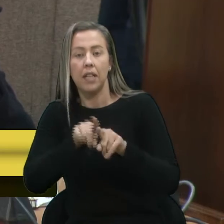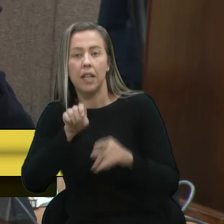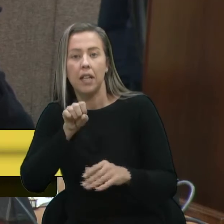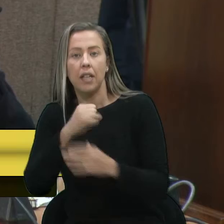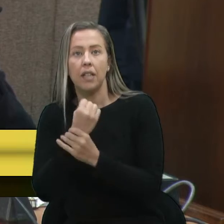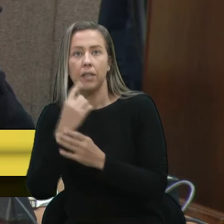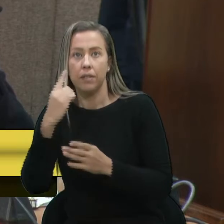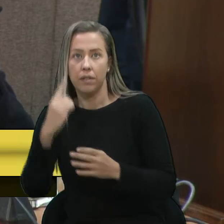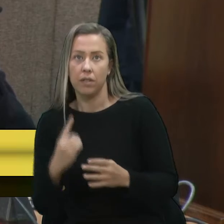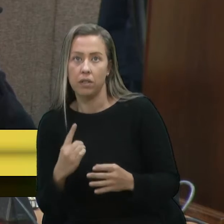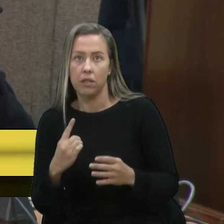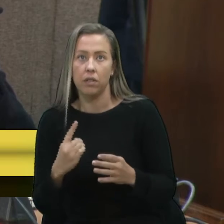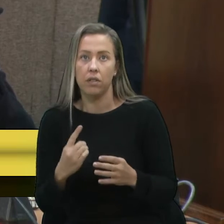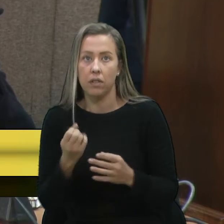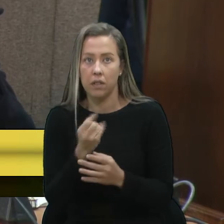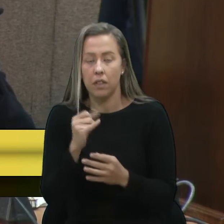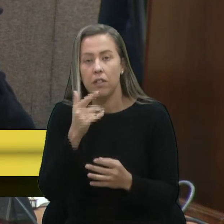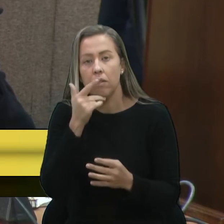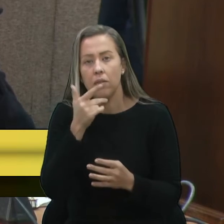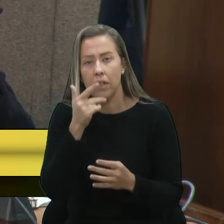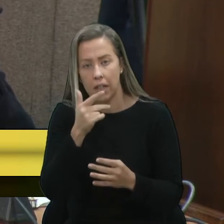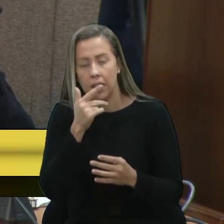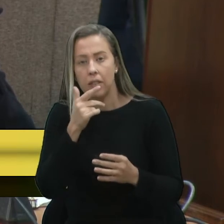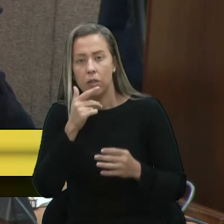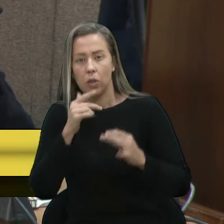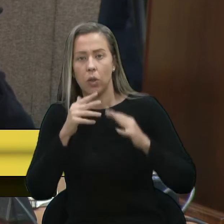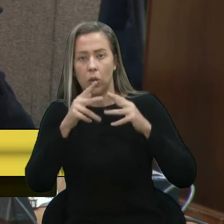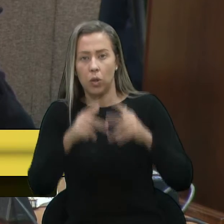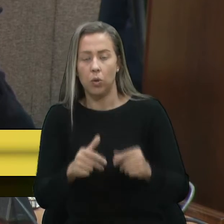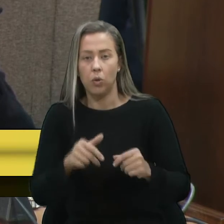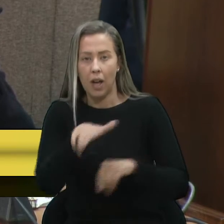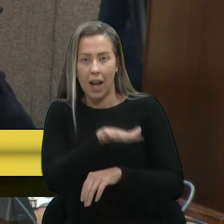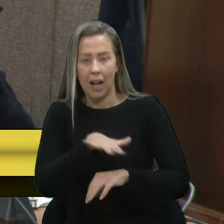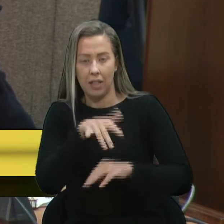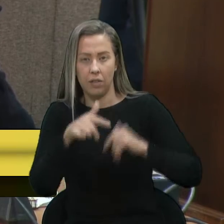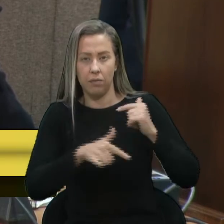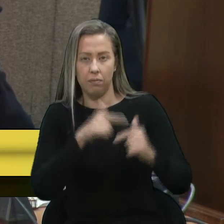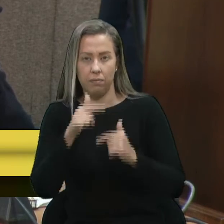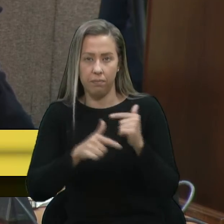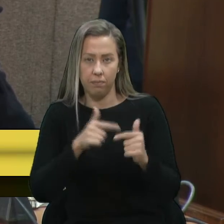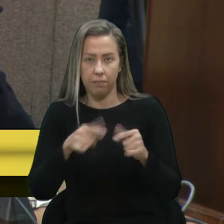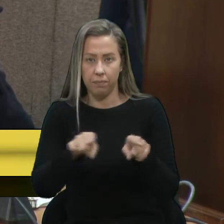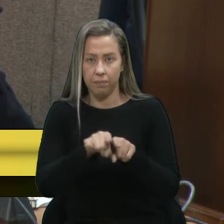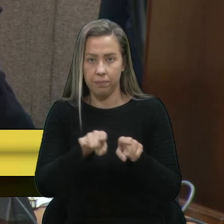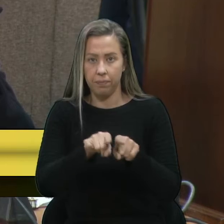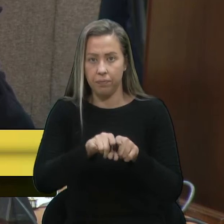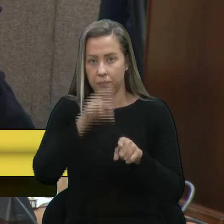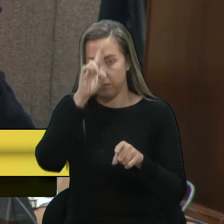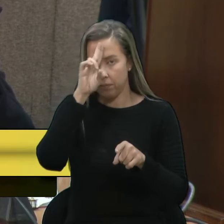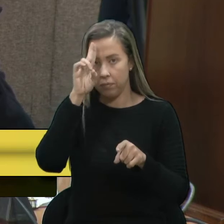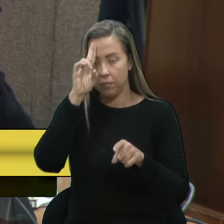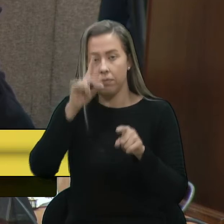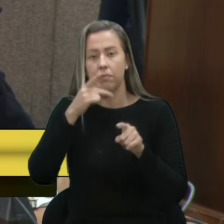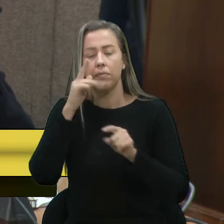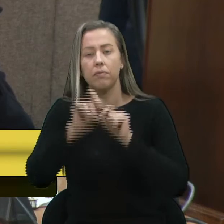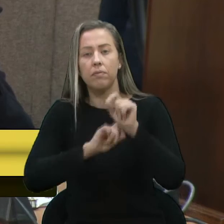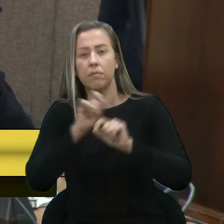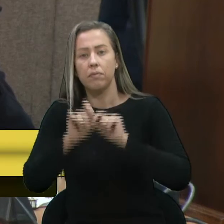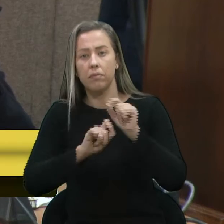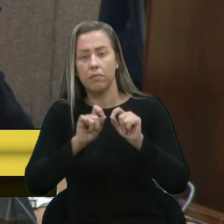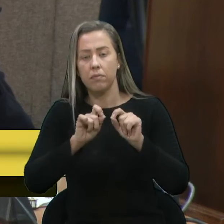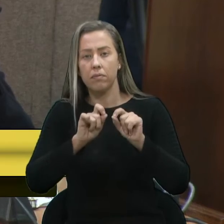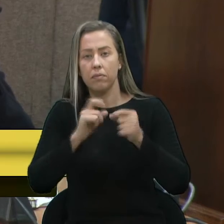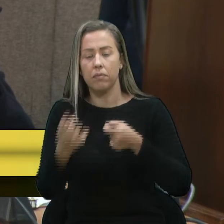dos direitos. E quando a gente fala da precarização dos postos de trabalho e da uberização, nós estamos falando de